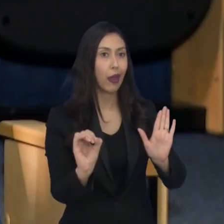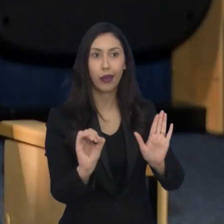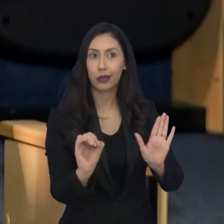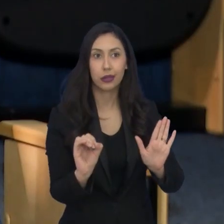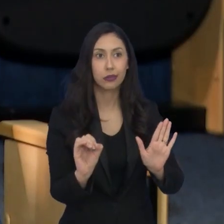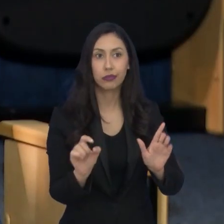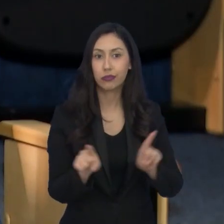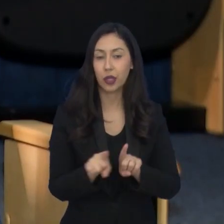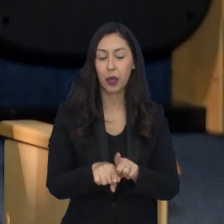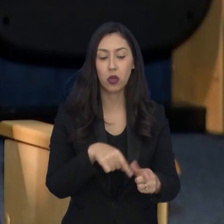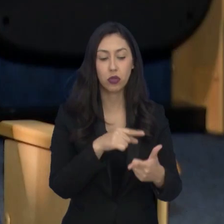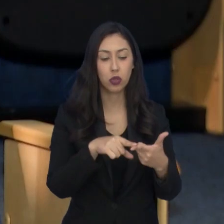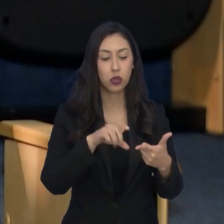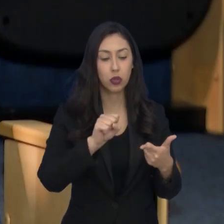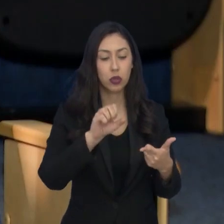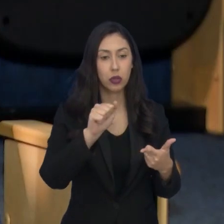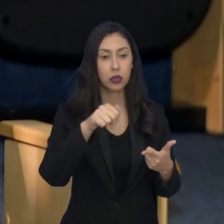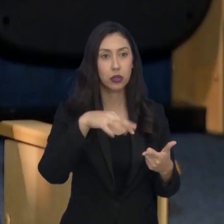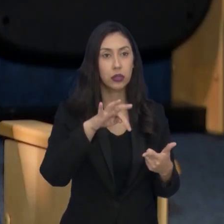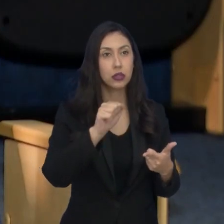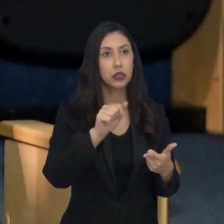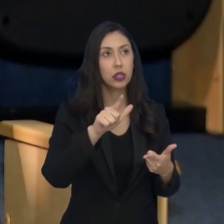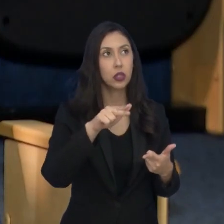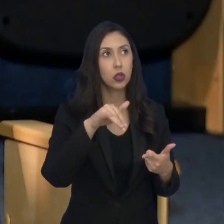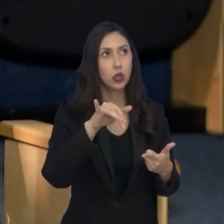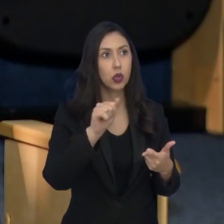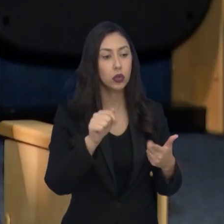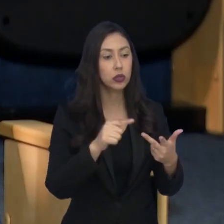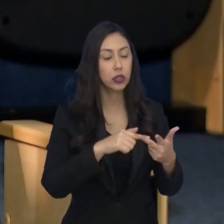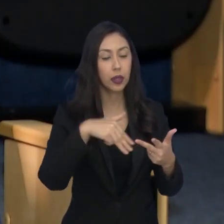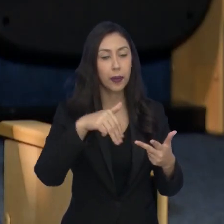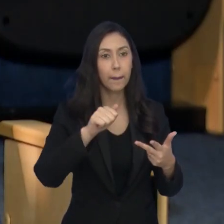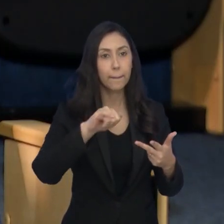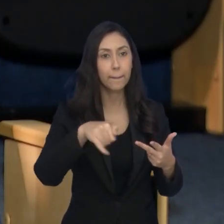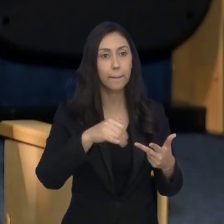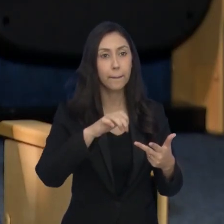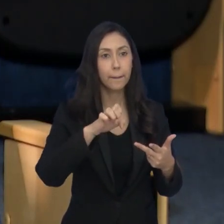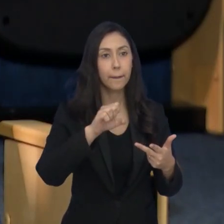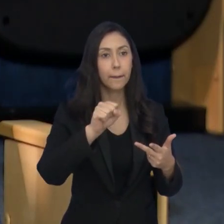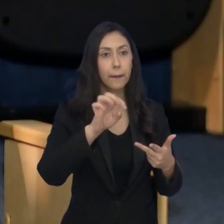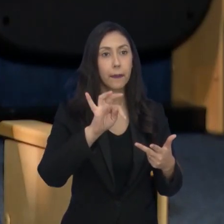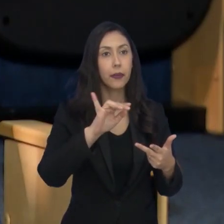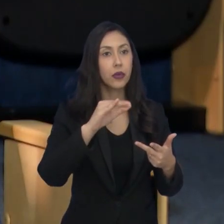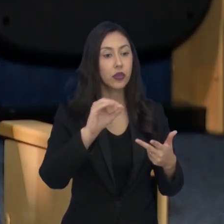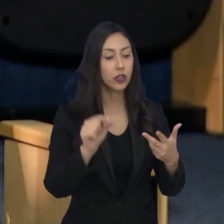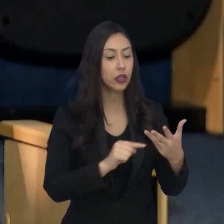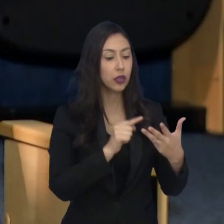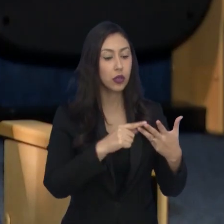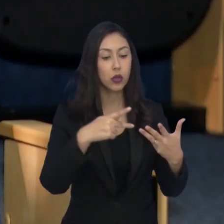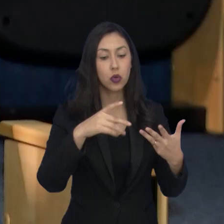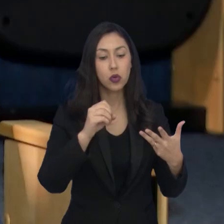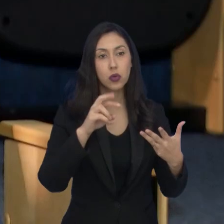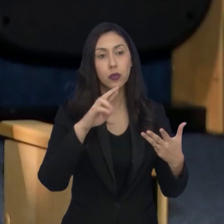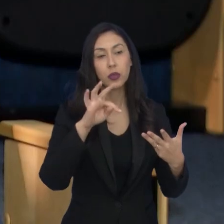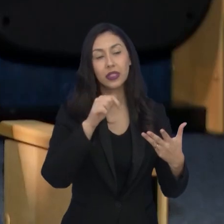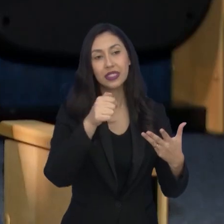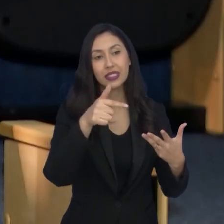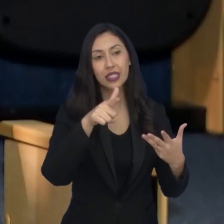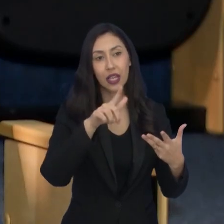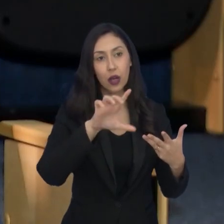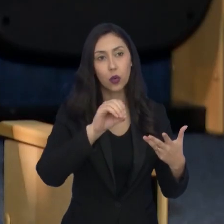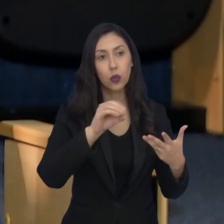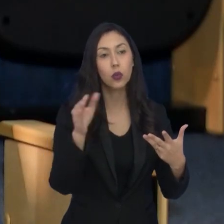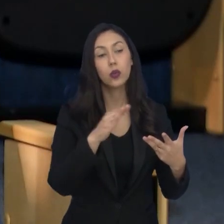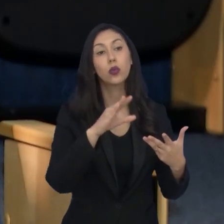Santa Lúcia, nem o Majestic, nem o Portal do Céu. Aí com o tempo que foi regularizando.